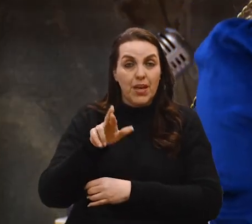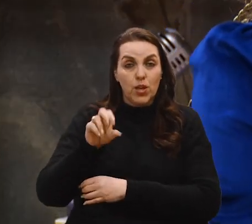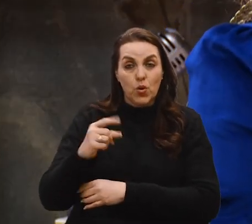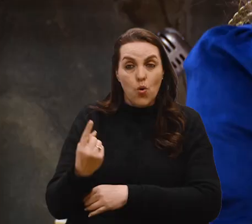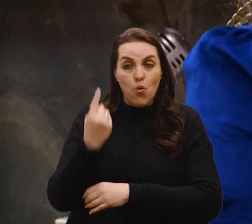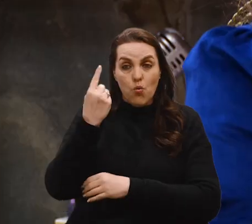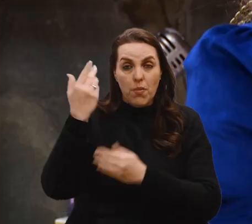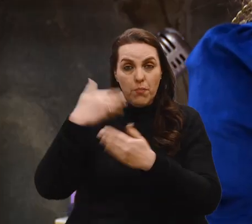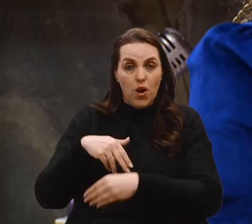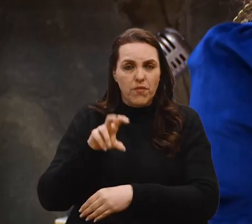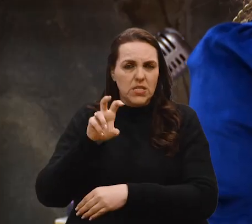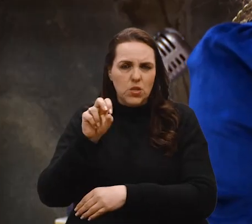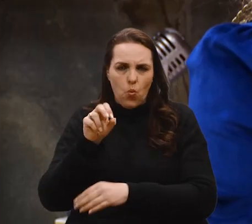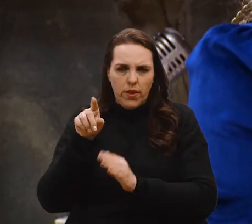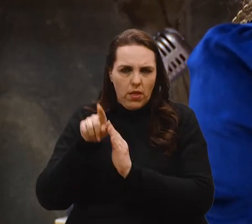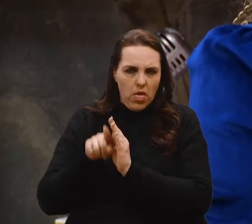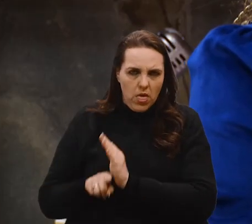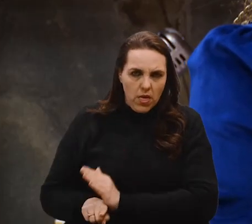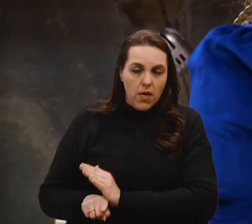questões. Eu tive...